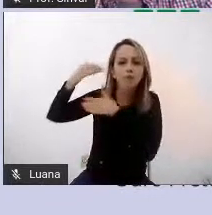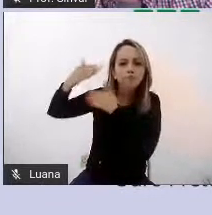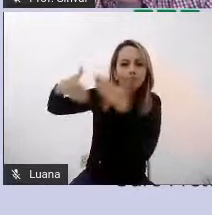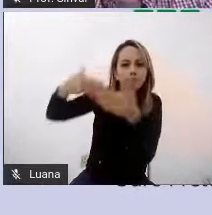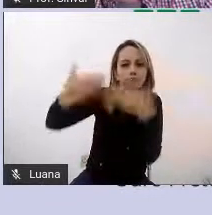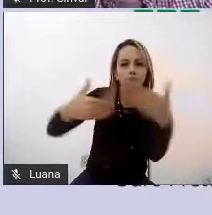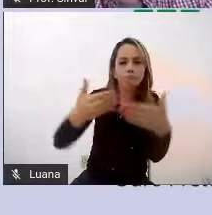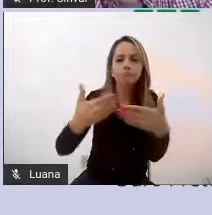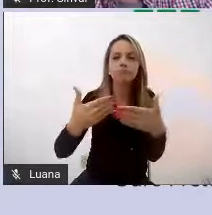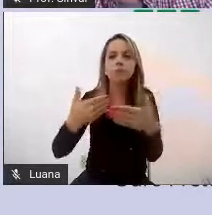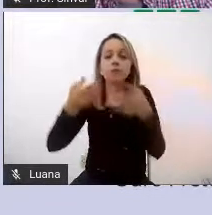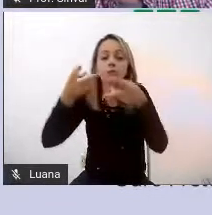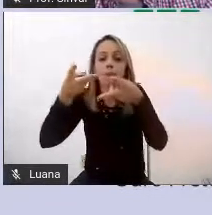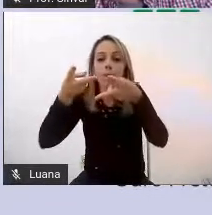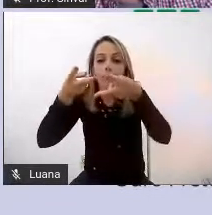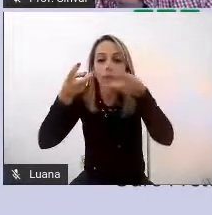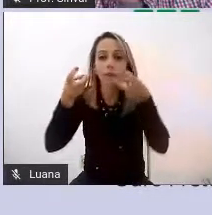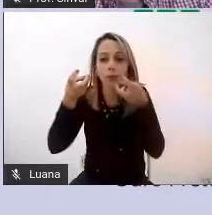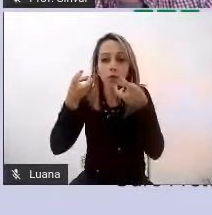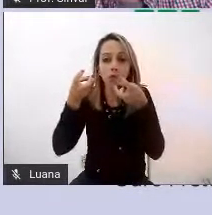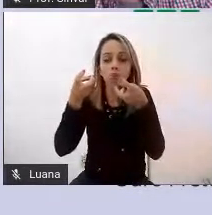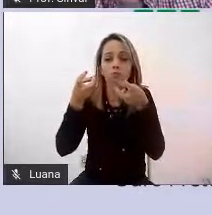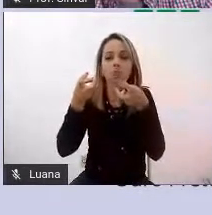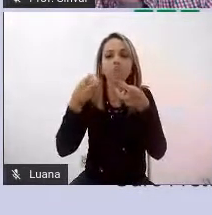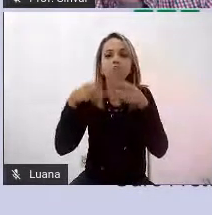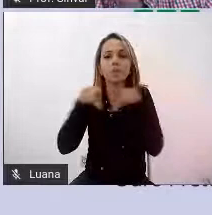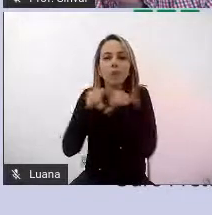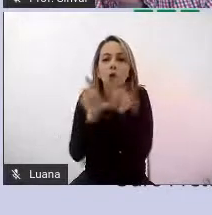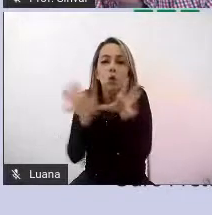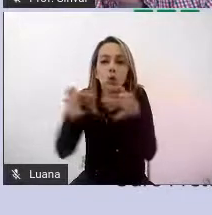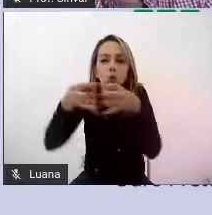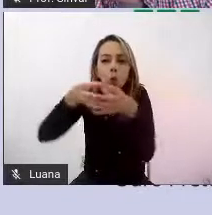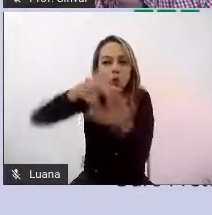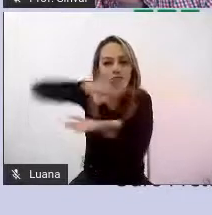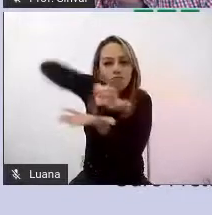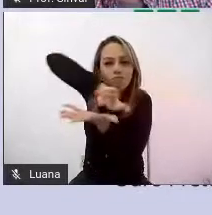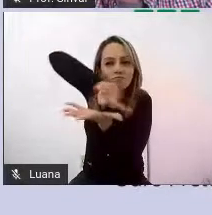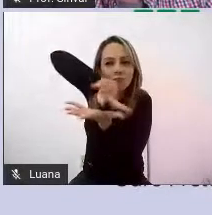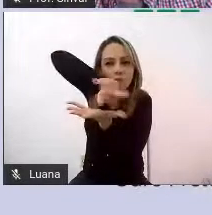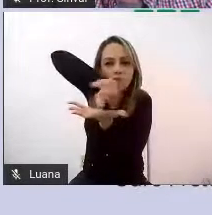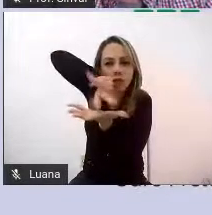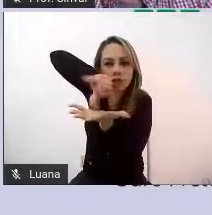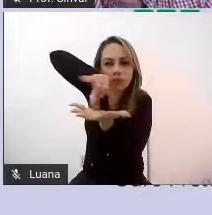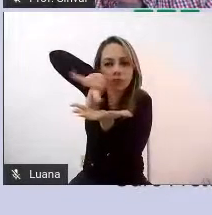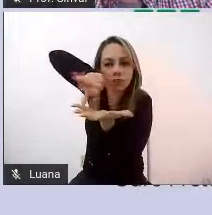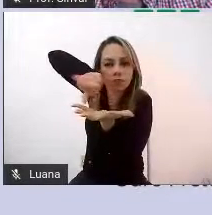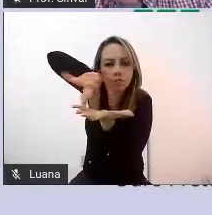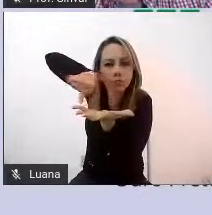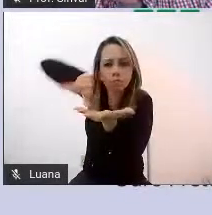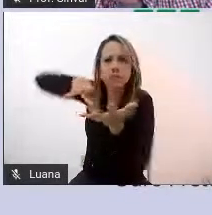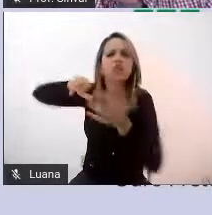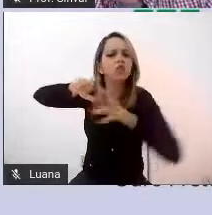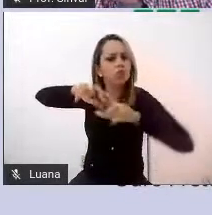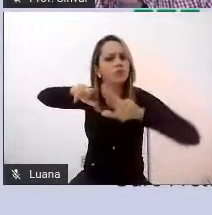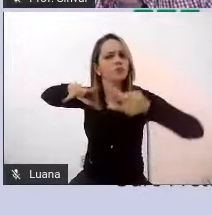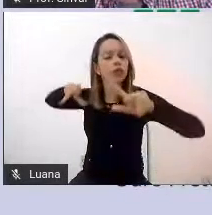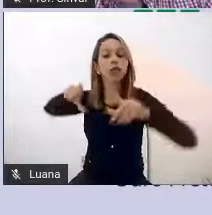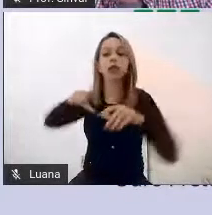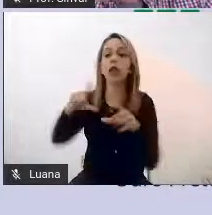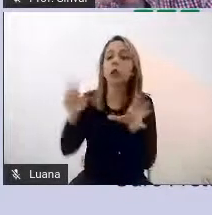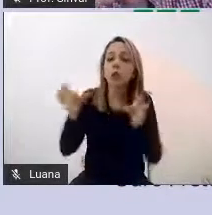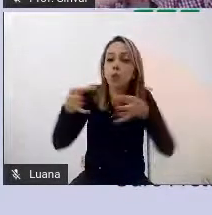identificados e se identificam como grupos muito diferentes. Entre esses grupos, a gente pode dizer que tem vários